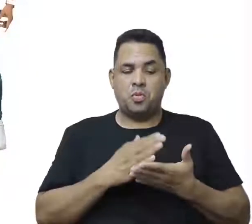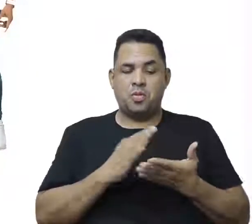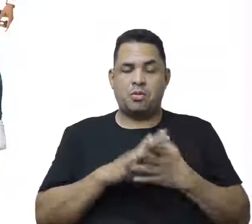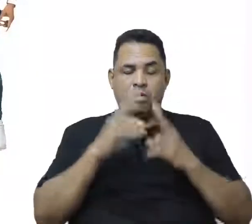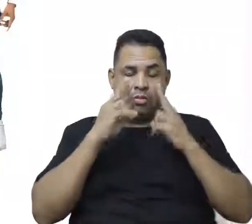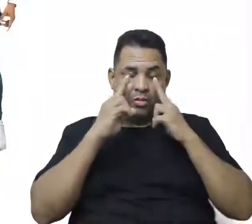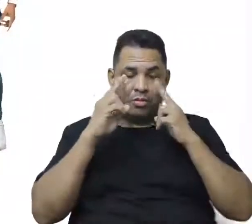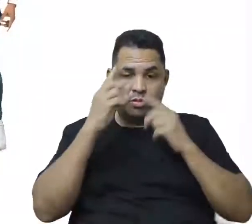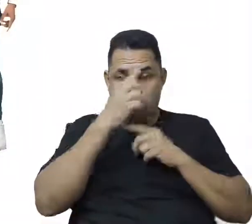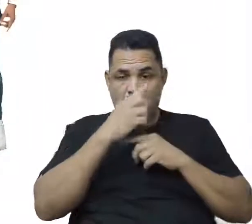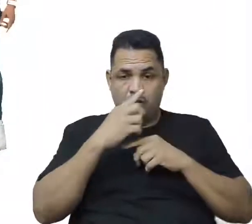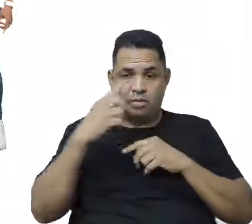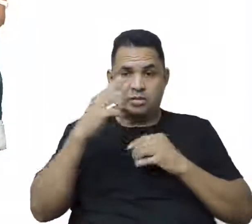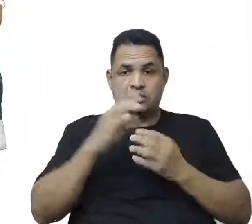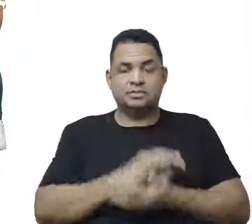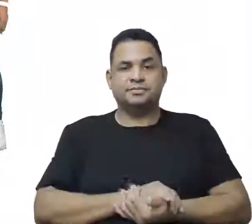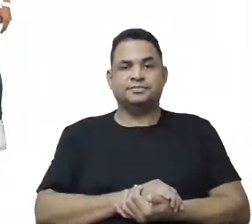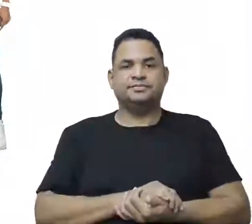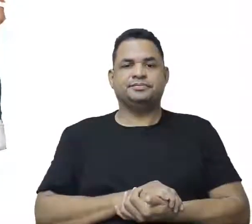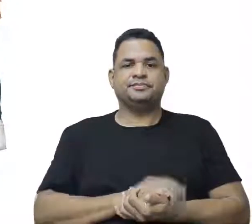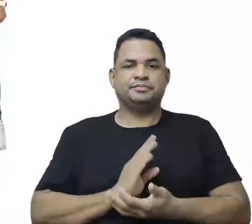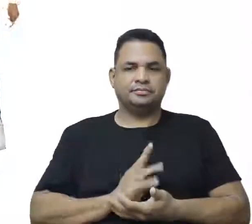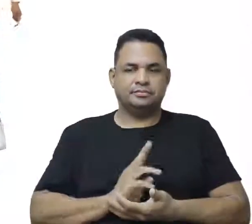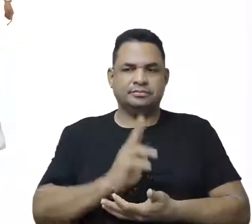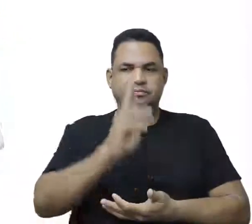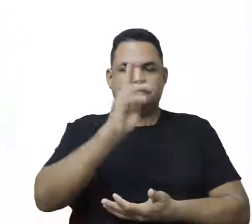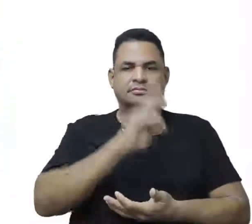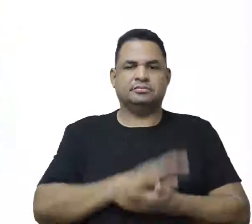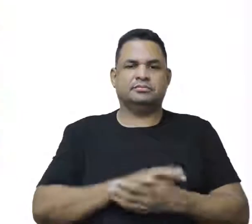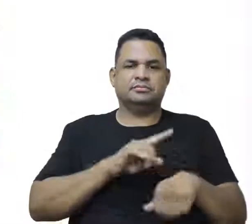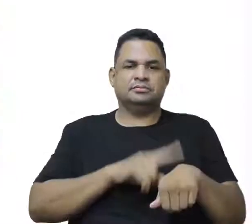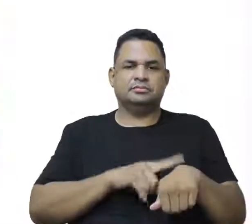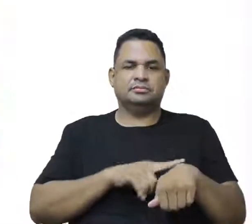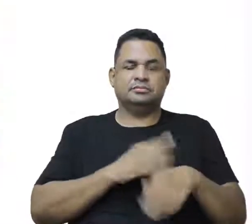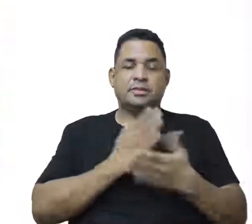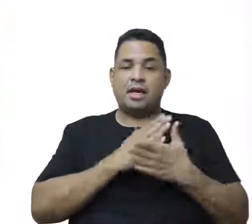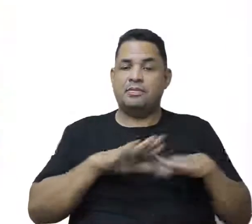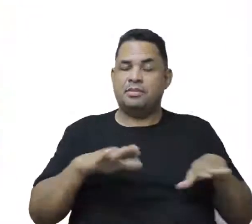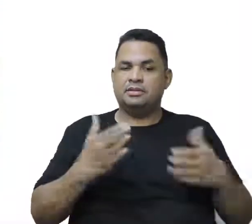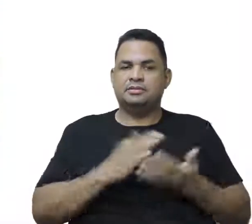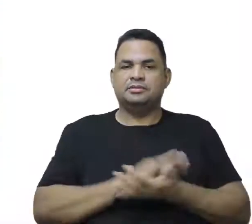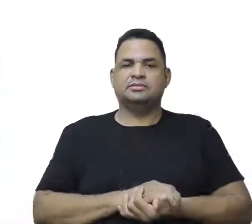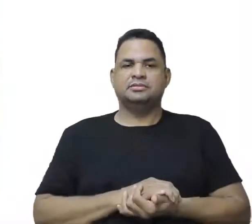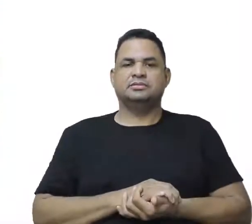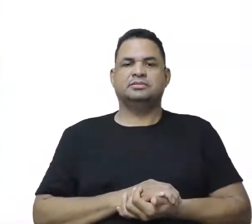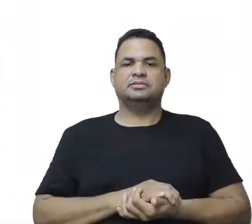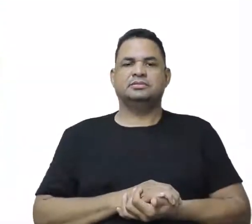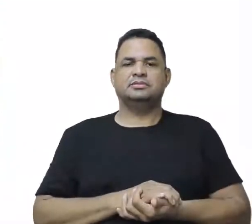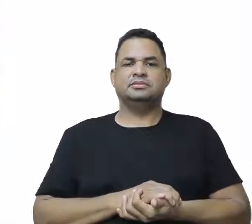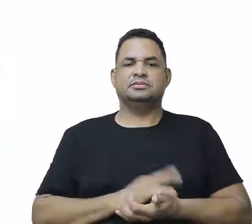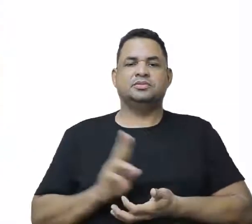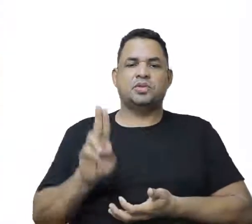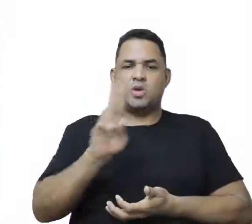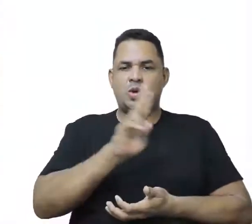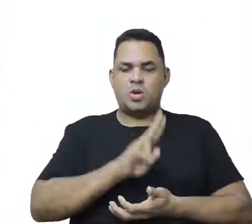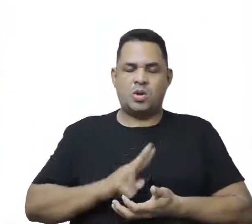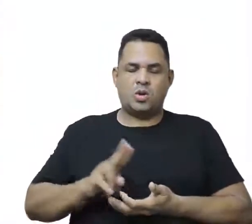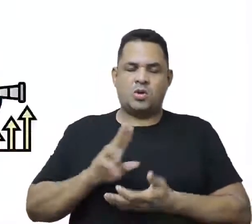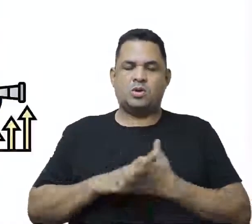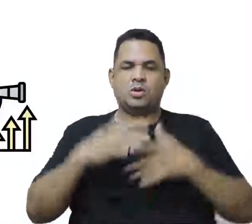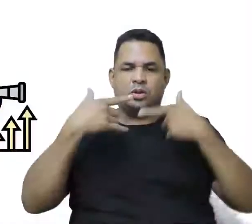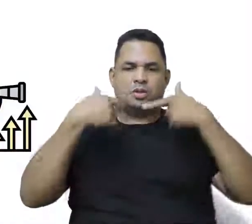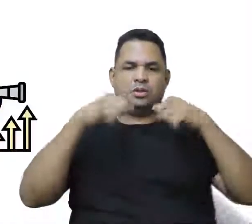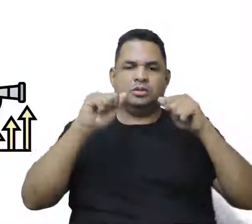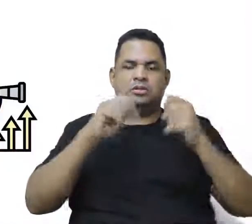pessoas. Exatamente. Isso é interessante. Vamos seguir, que o nosso tempo está indo. Agora nós vamos falar sobre essa aplicação para uma